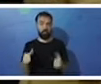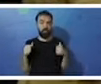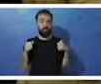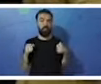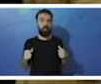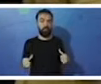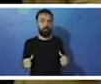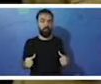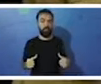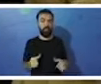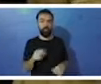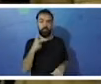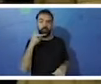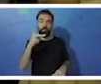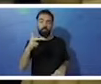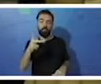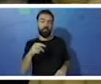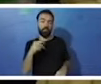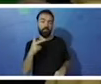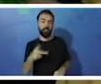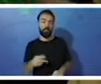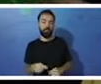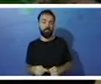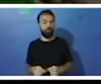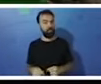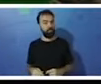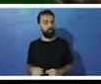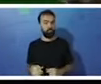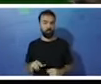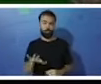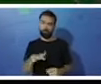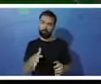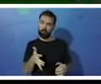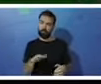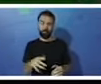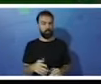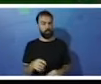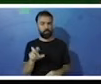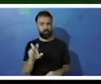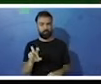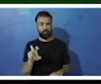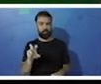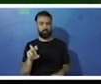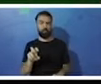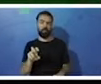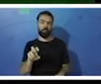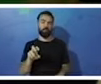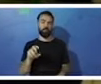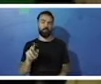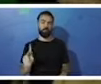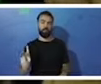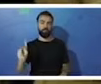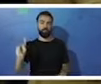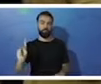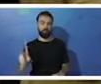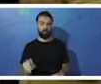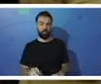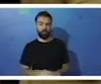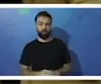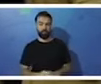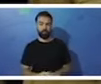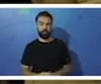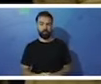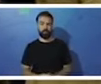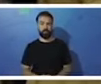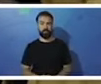um pouco mais ou um pouco menos do que isso. Mas, ao fazer uma estimativa do peso,